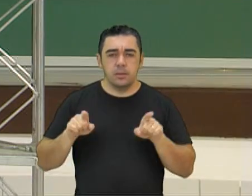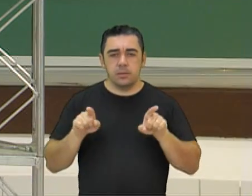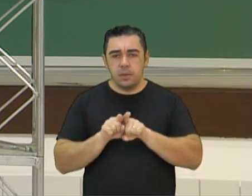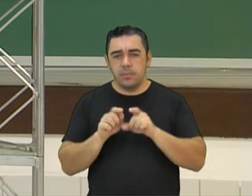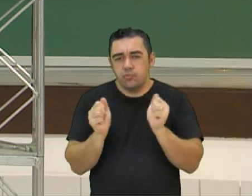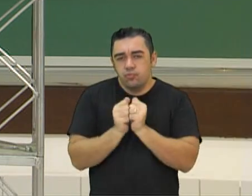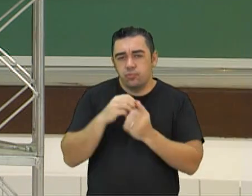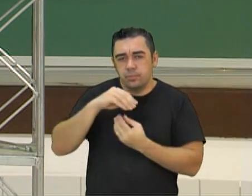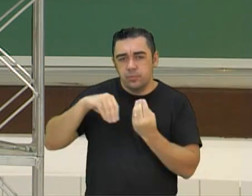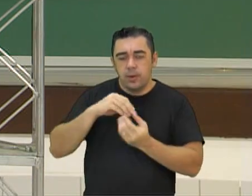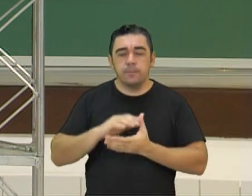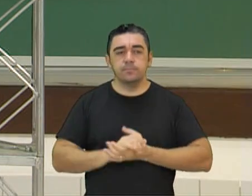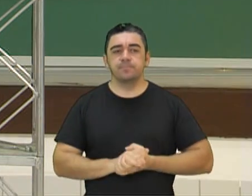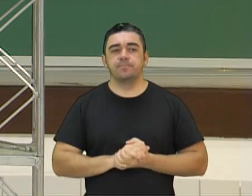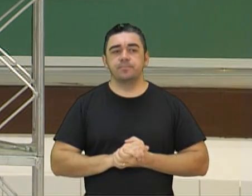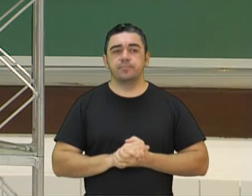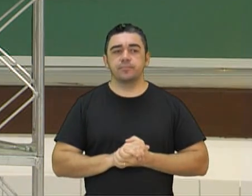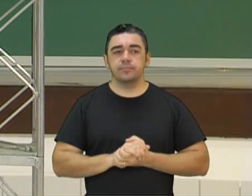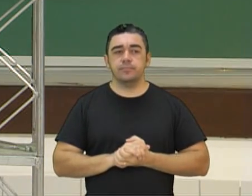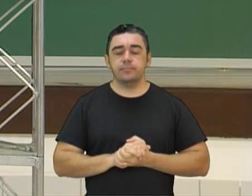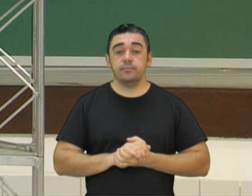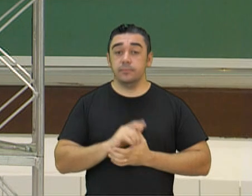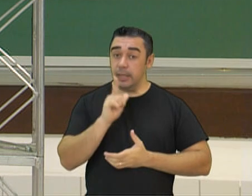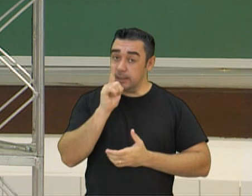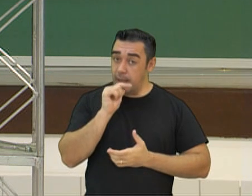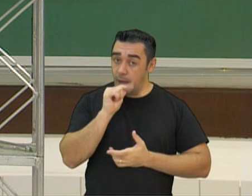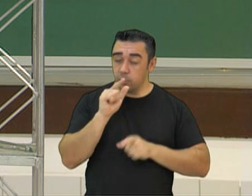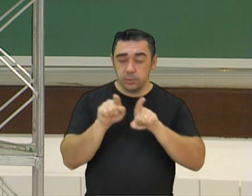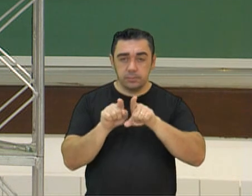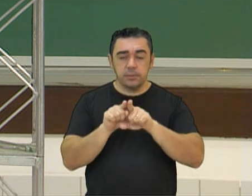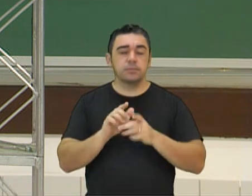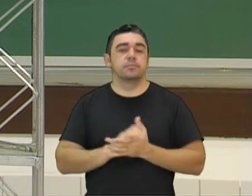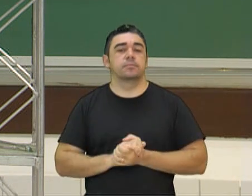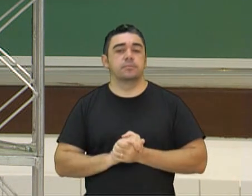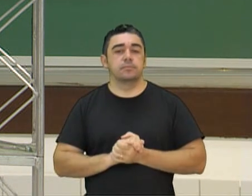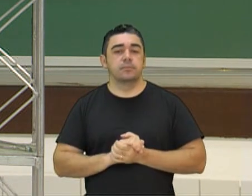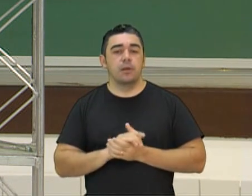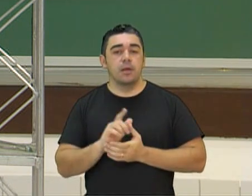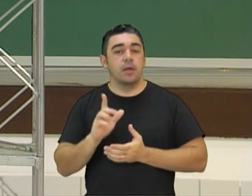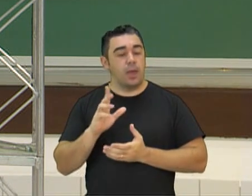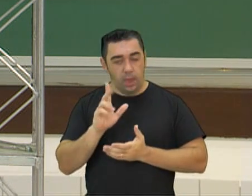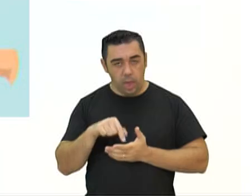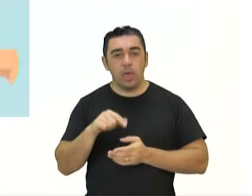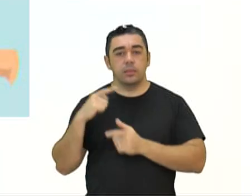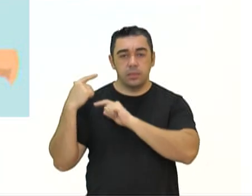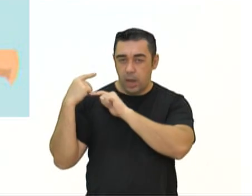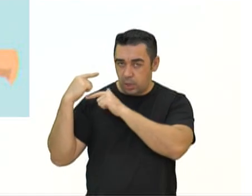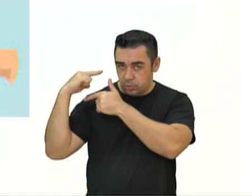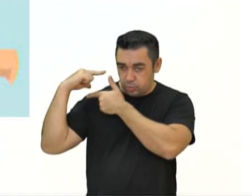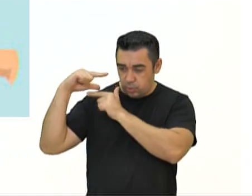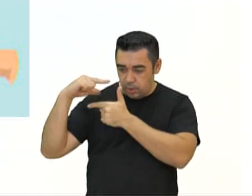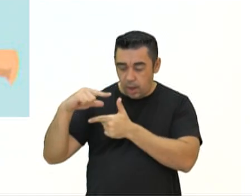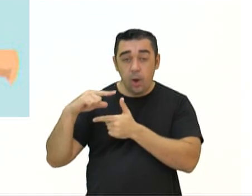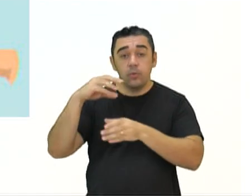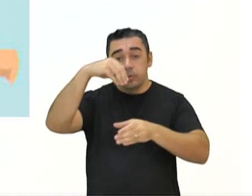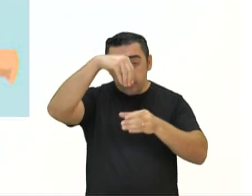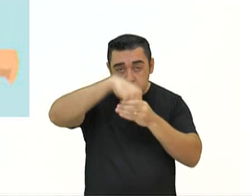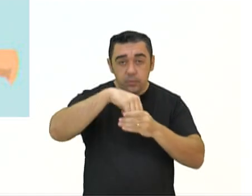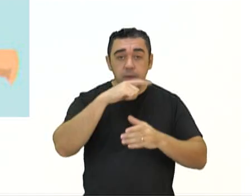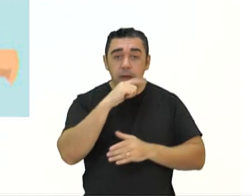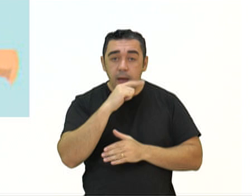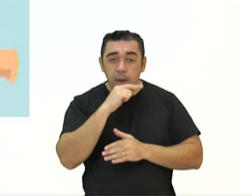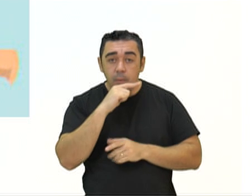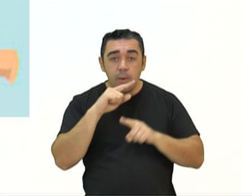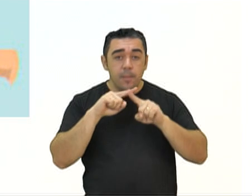aí misturado. E o outro é na água. São os movimentos tradicionais do Pilates na água, só